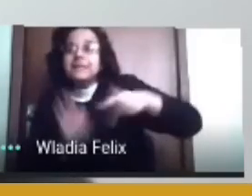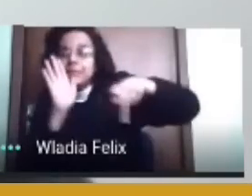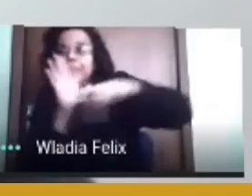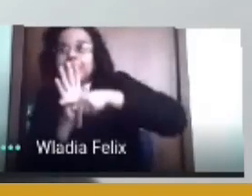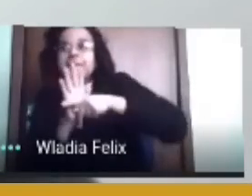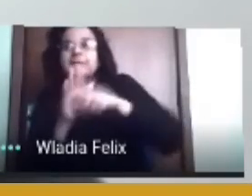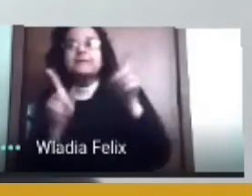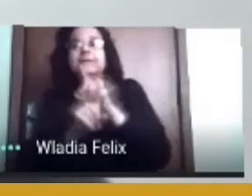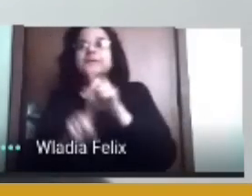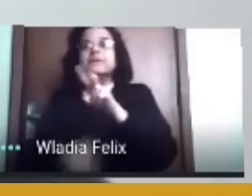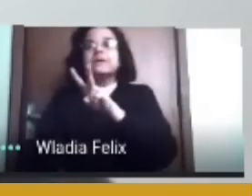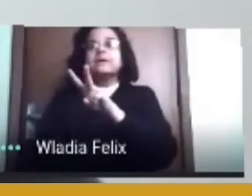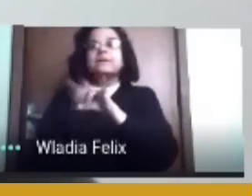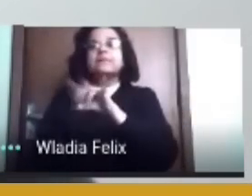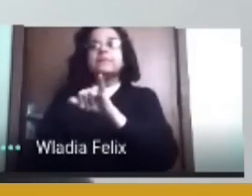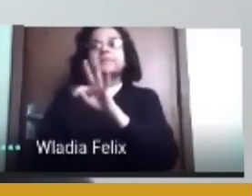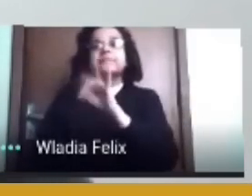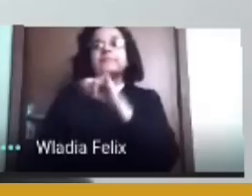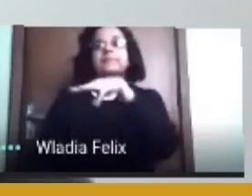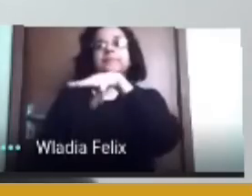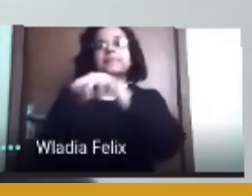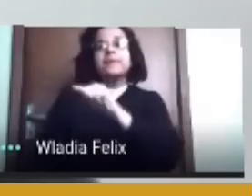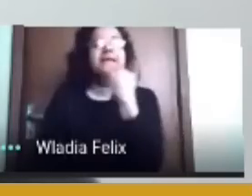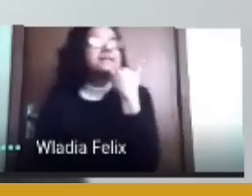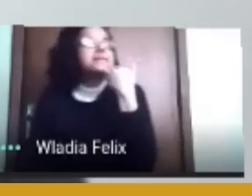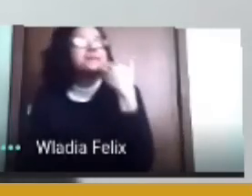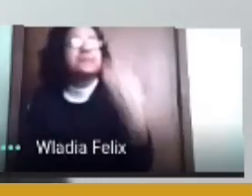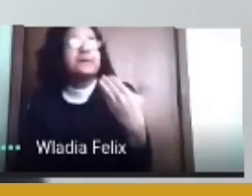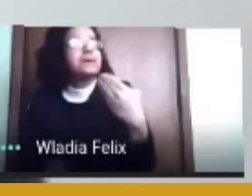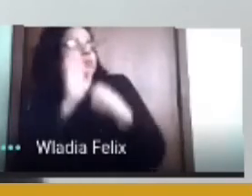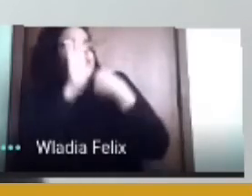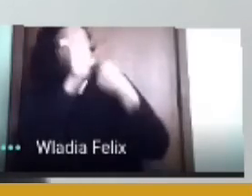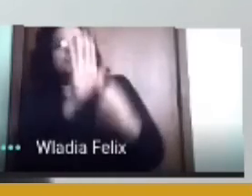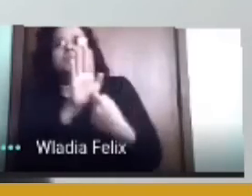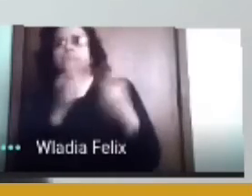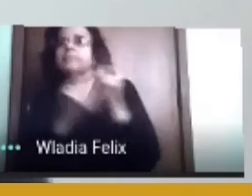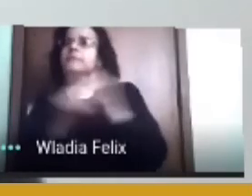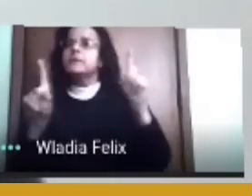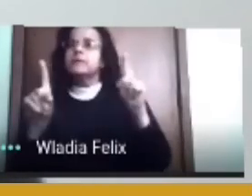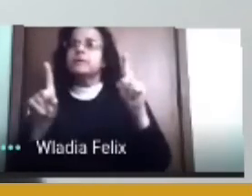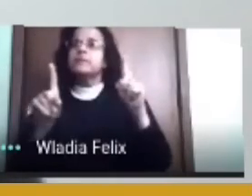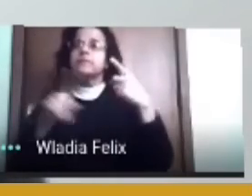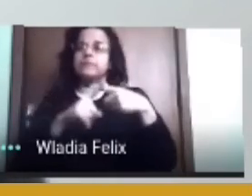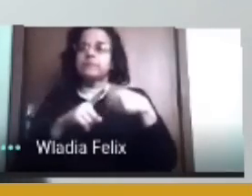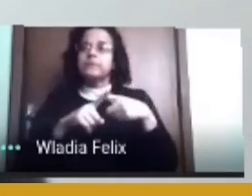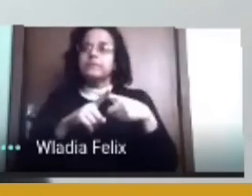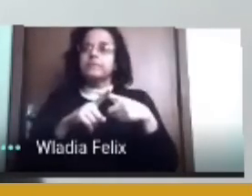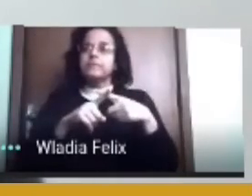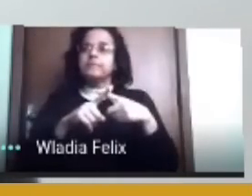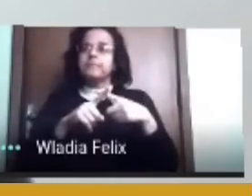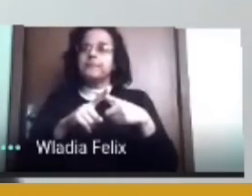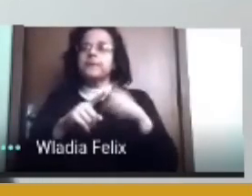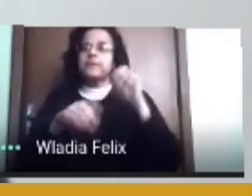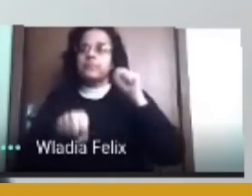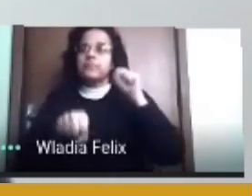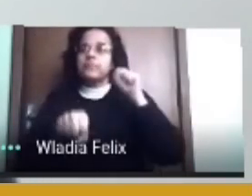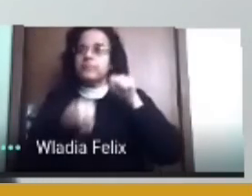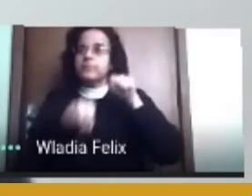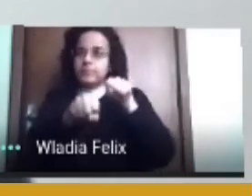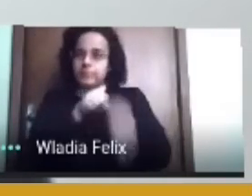é a vítima que se expõe. O abuso sexual acontece única e exclusivamente por